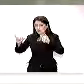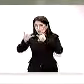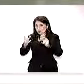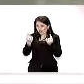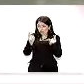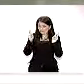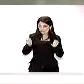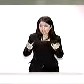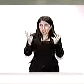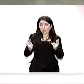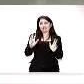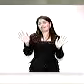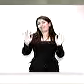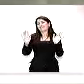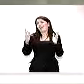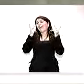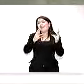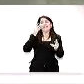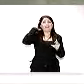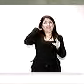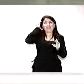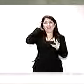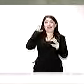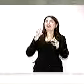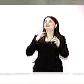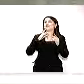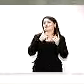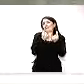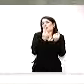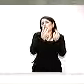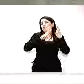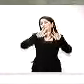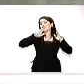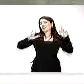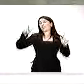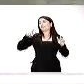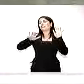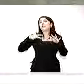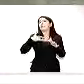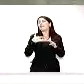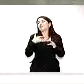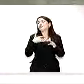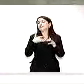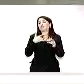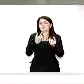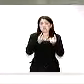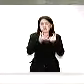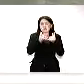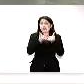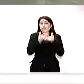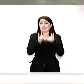então o de rádio também há uma série de rádios que tem grandes audiências e como o preço não é